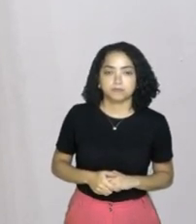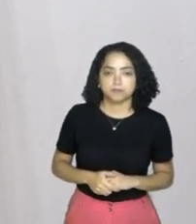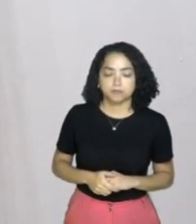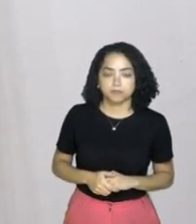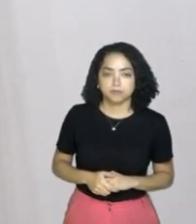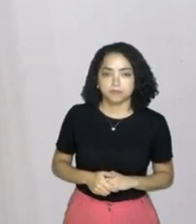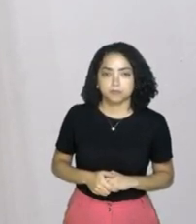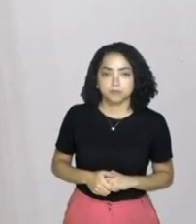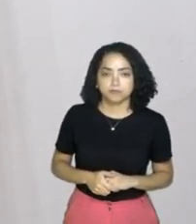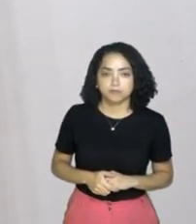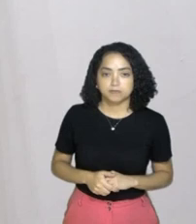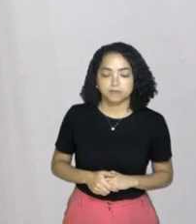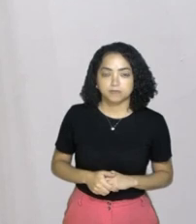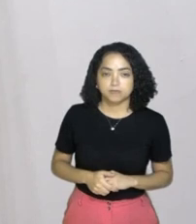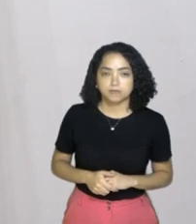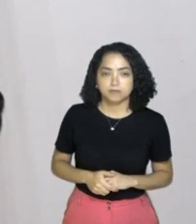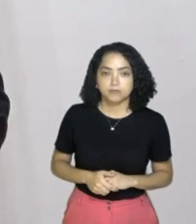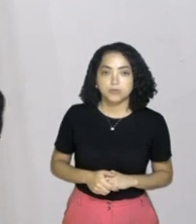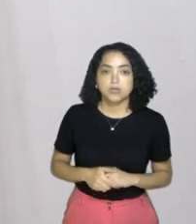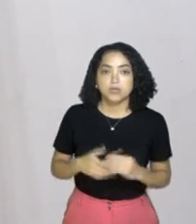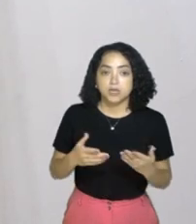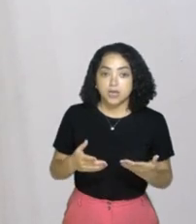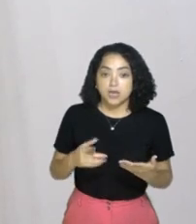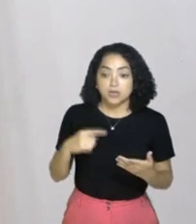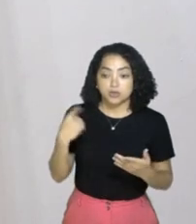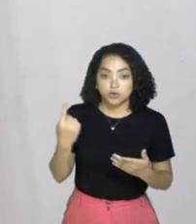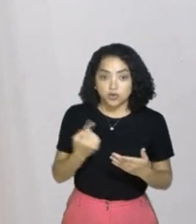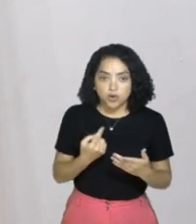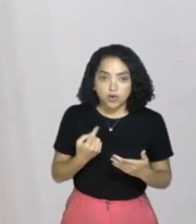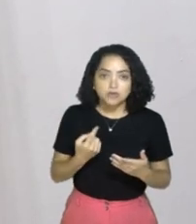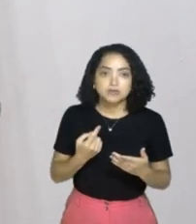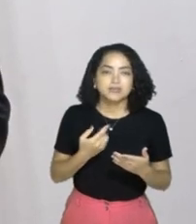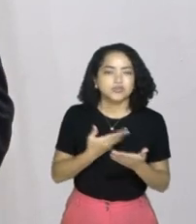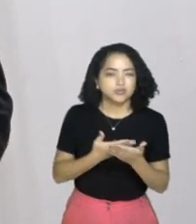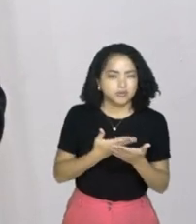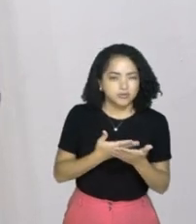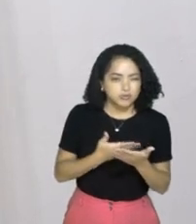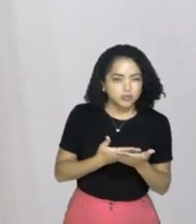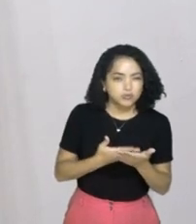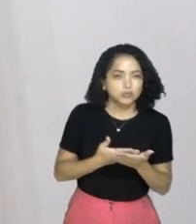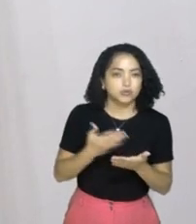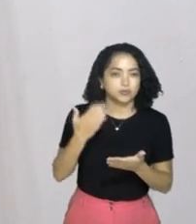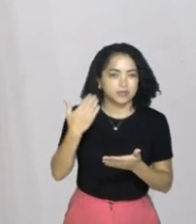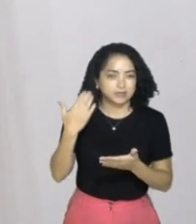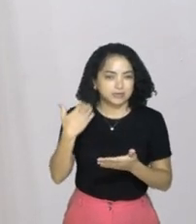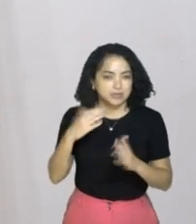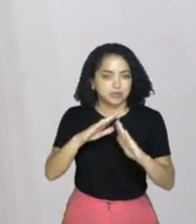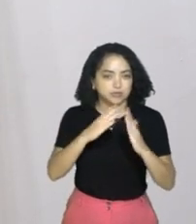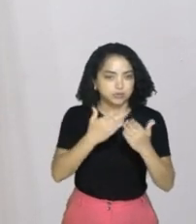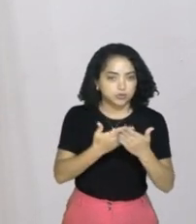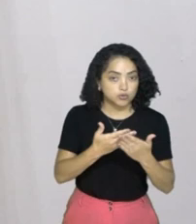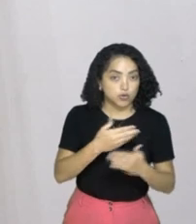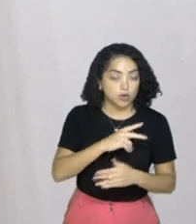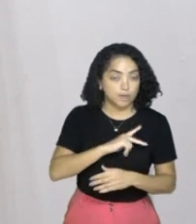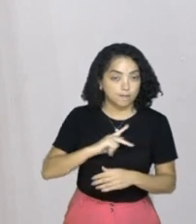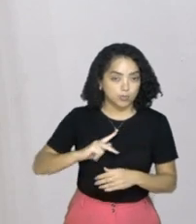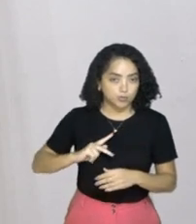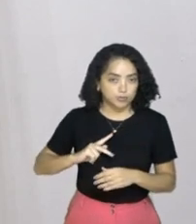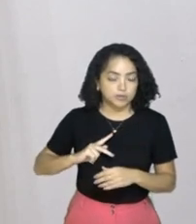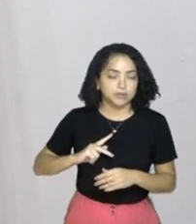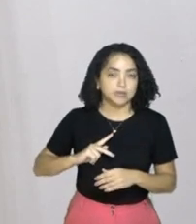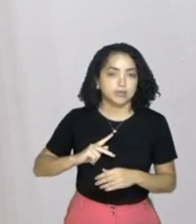nós que sempre estudamos em escola pública naqueles anos Deputado massoto